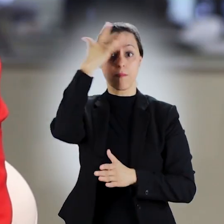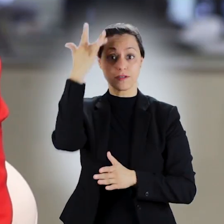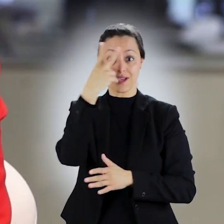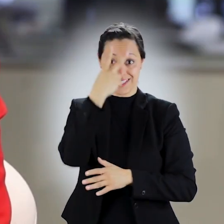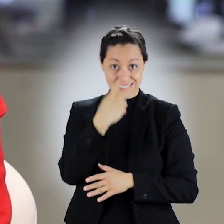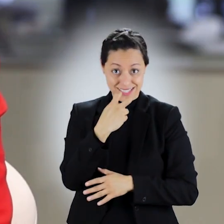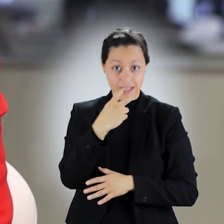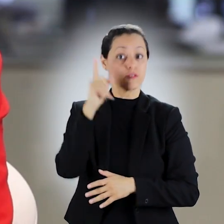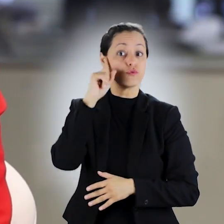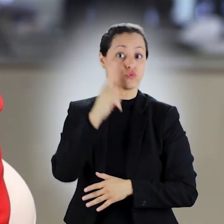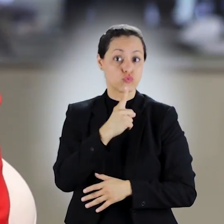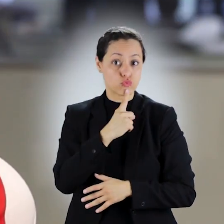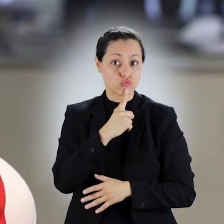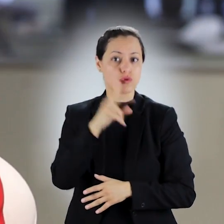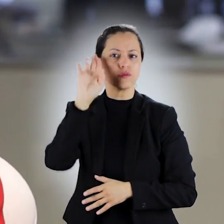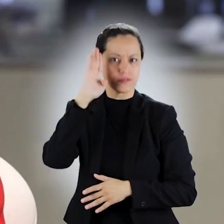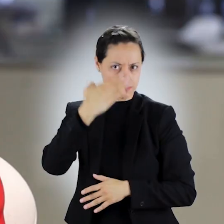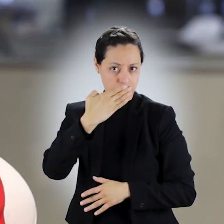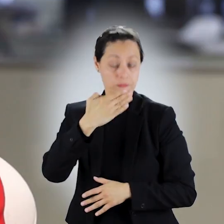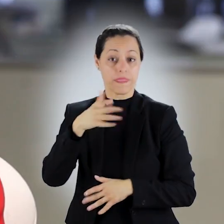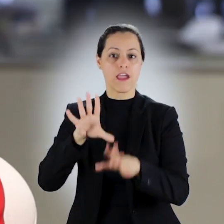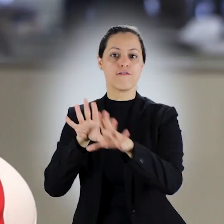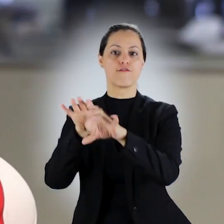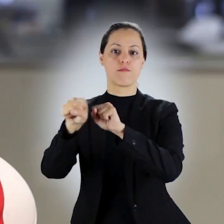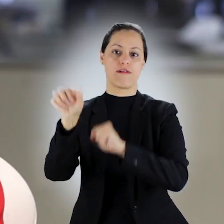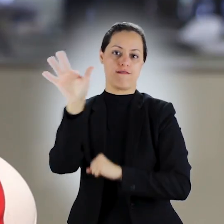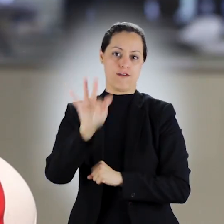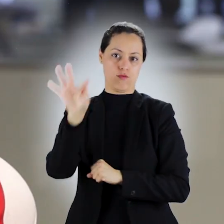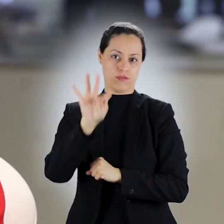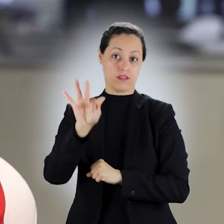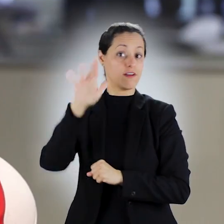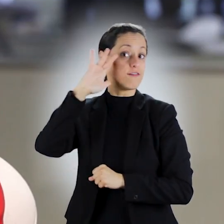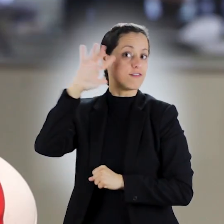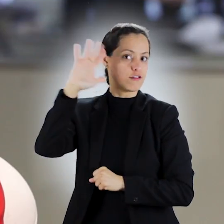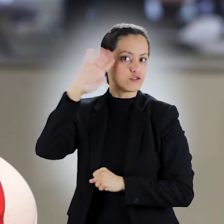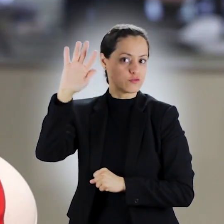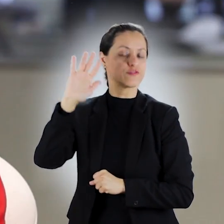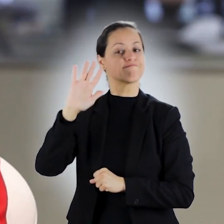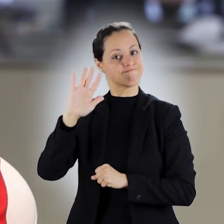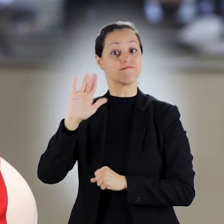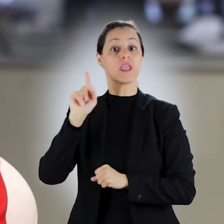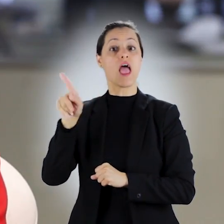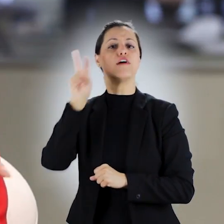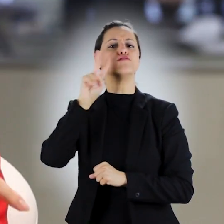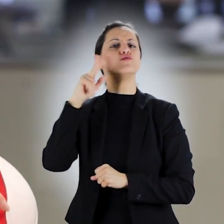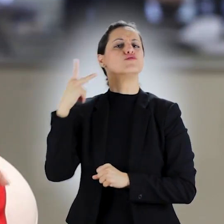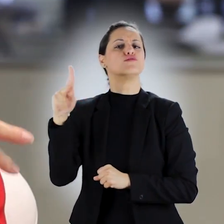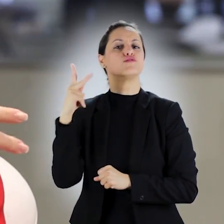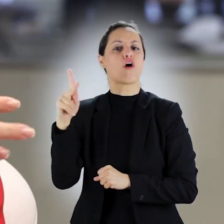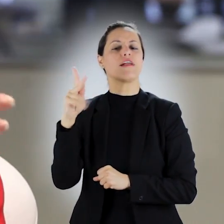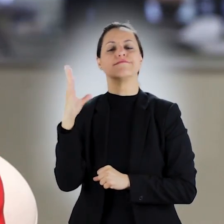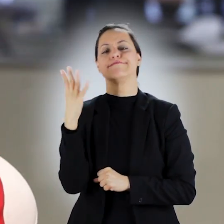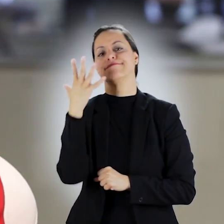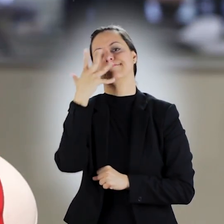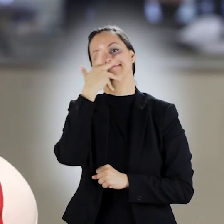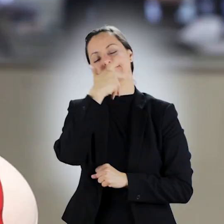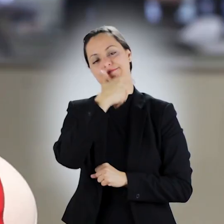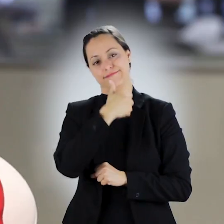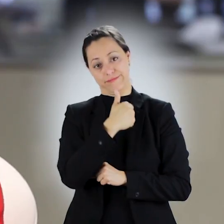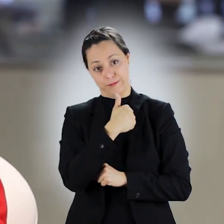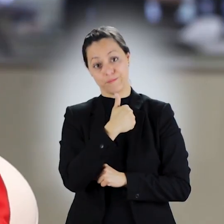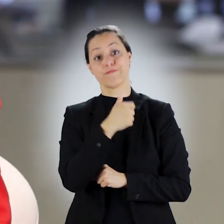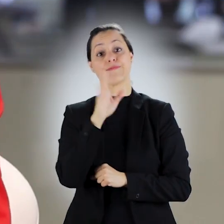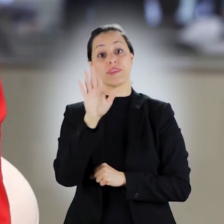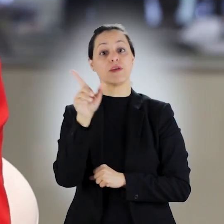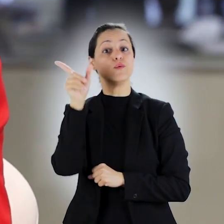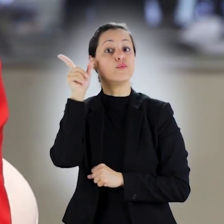e surda a se formar em faculdade. Ela fez filosofia. E ela tem uma história de vida super bonita.